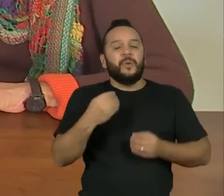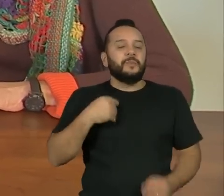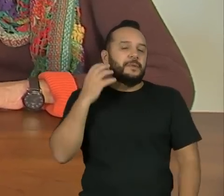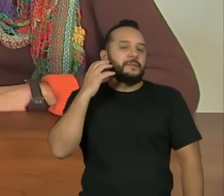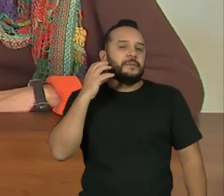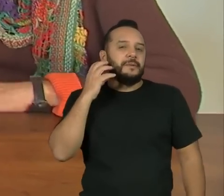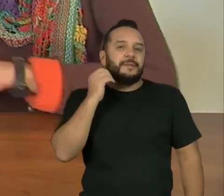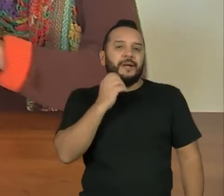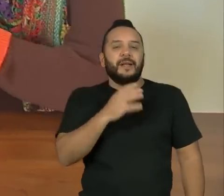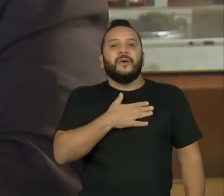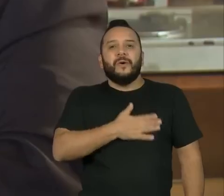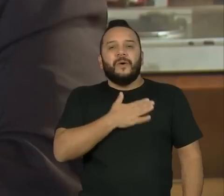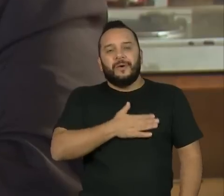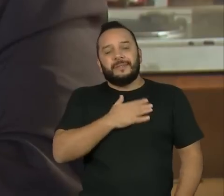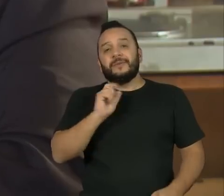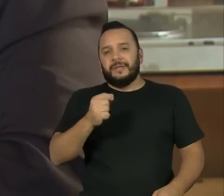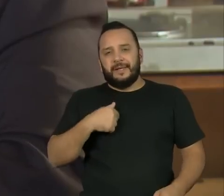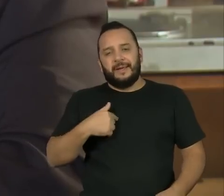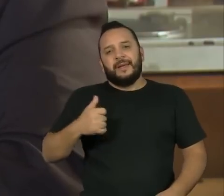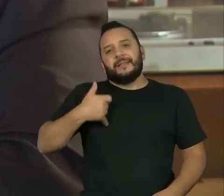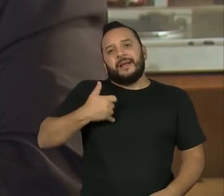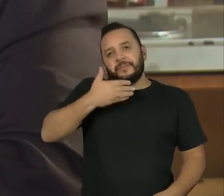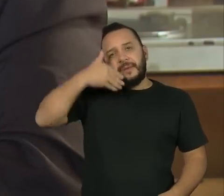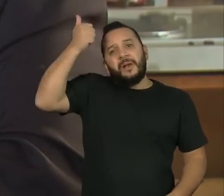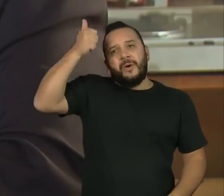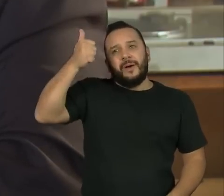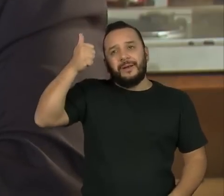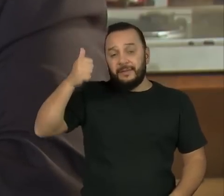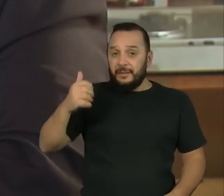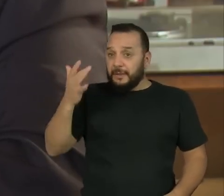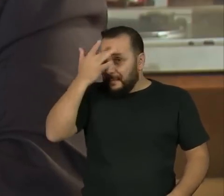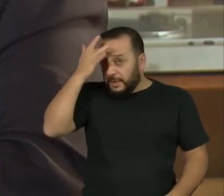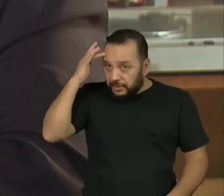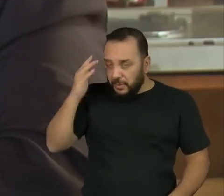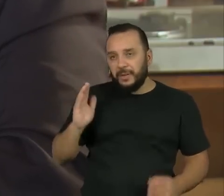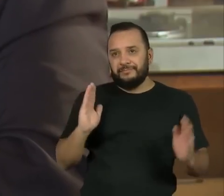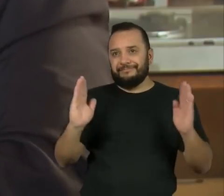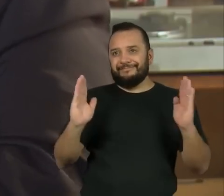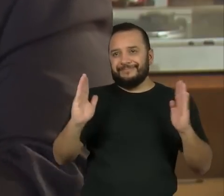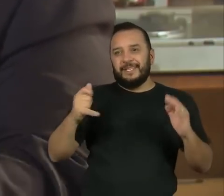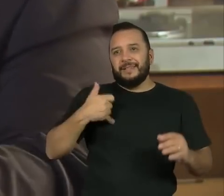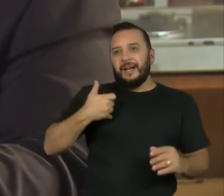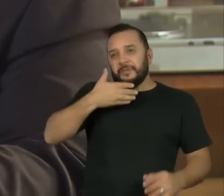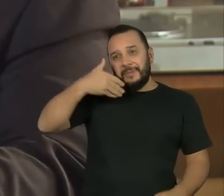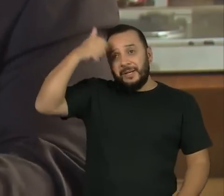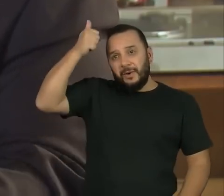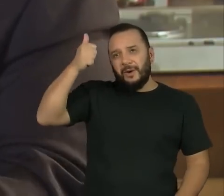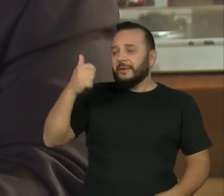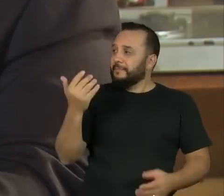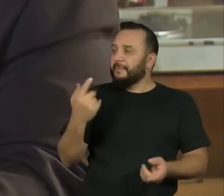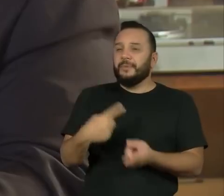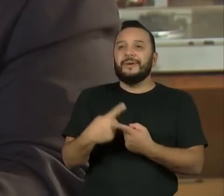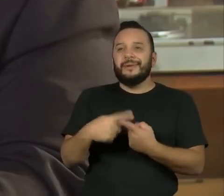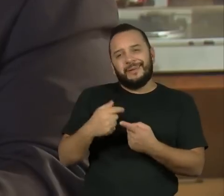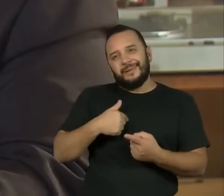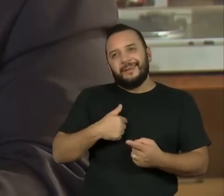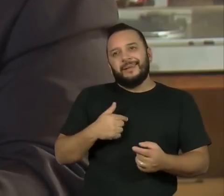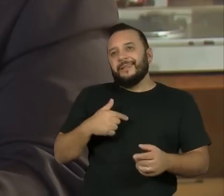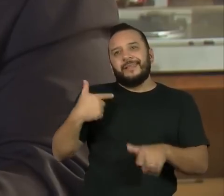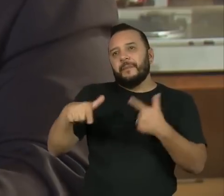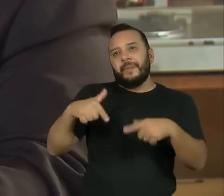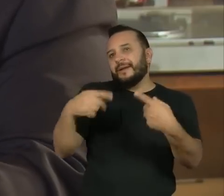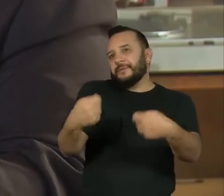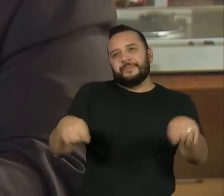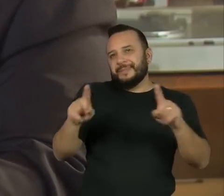melhor idade? Uma pessoa com mais idade, ela será beneficiada pela ausência da obrigatoriedade do mundo do